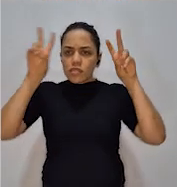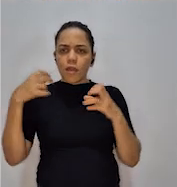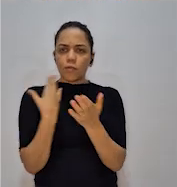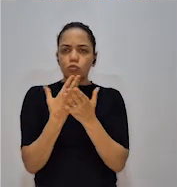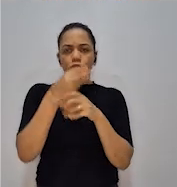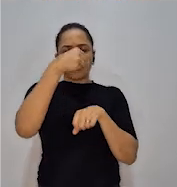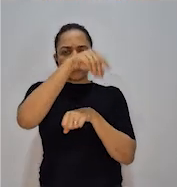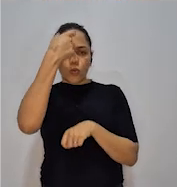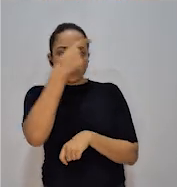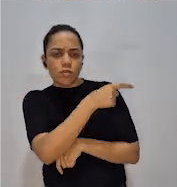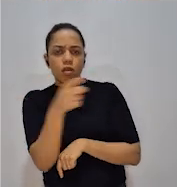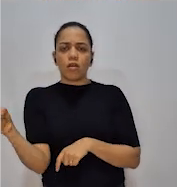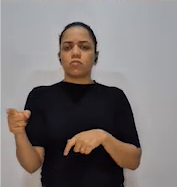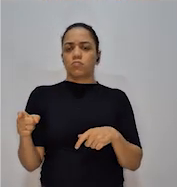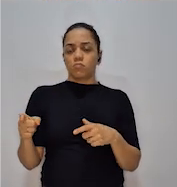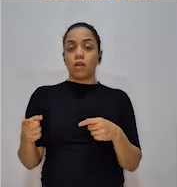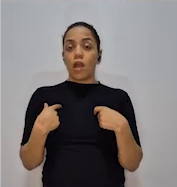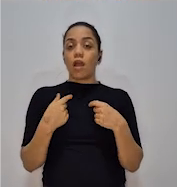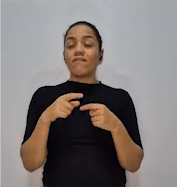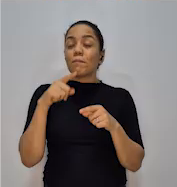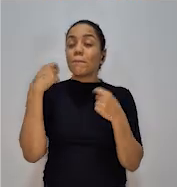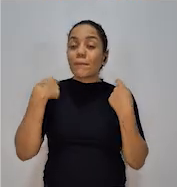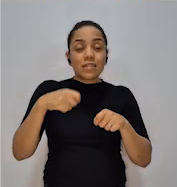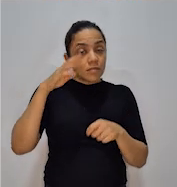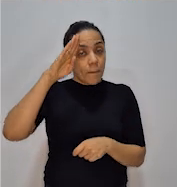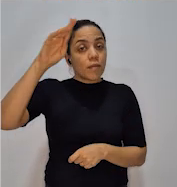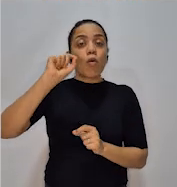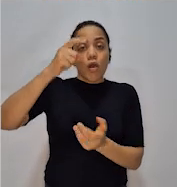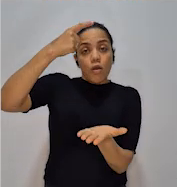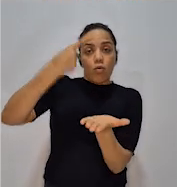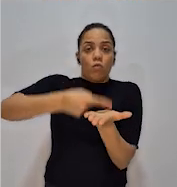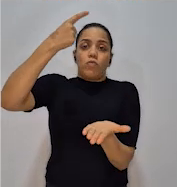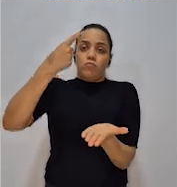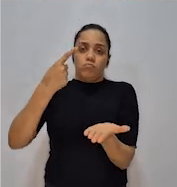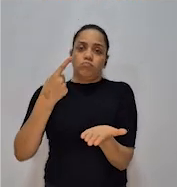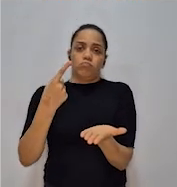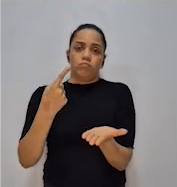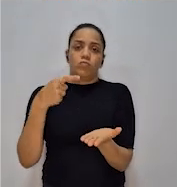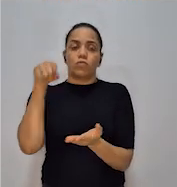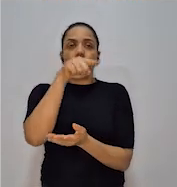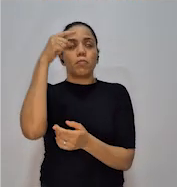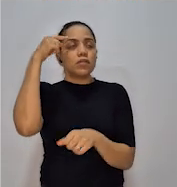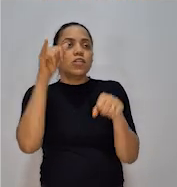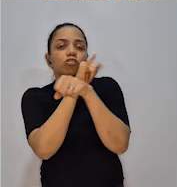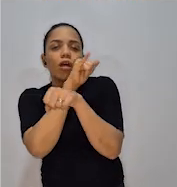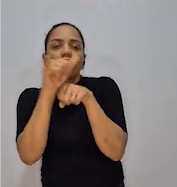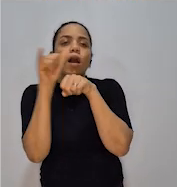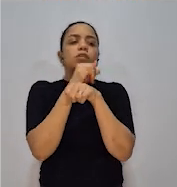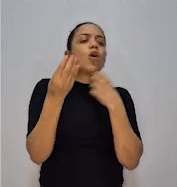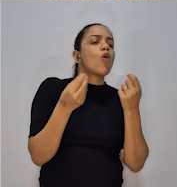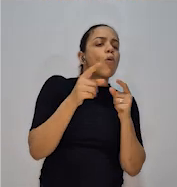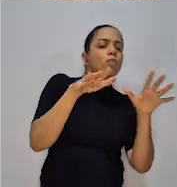A chave, então, é manter o compromisso e ajustar a estratégia conforme for necessário para alcançar o